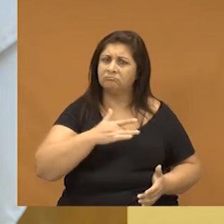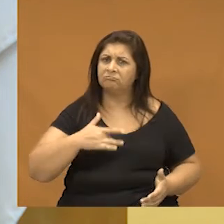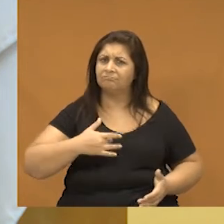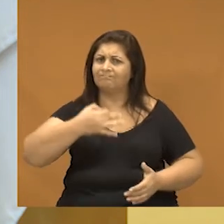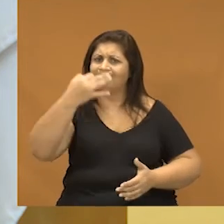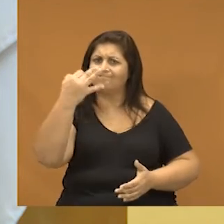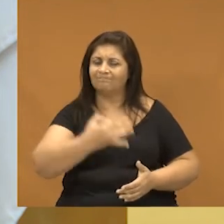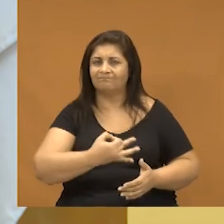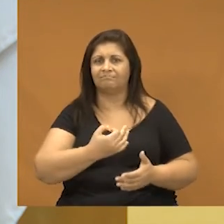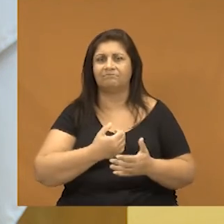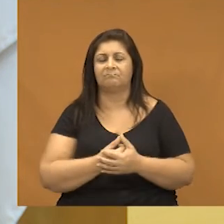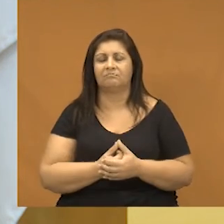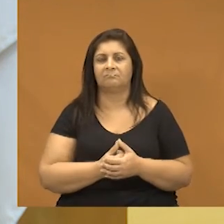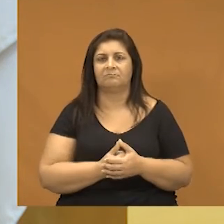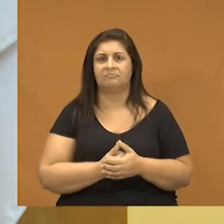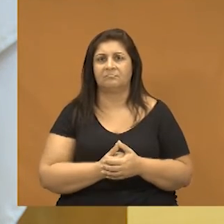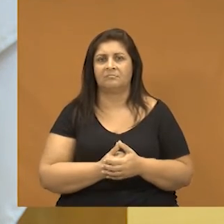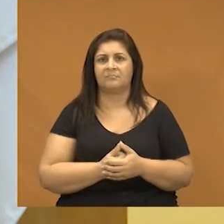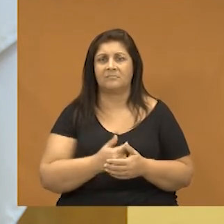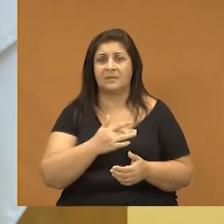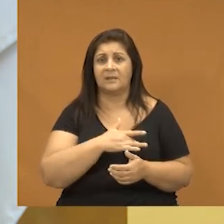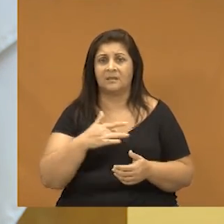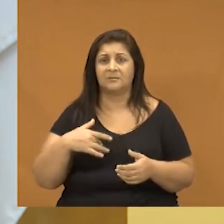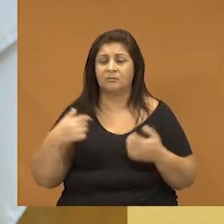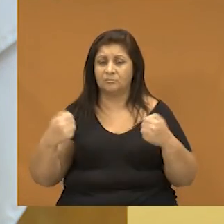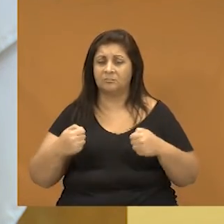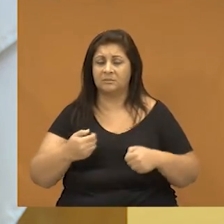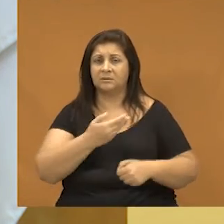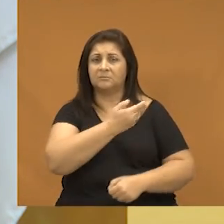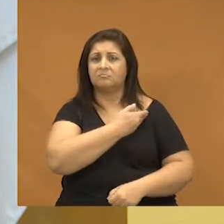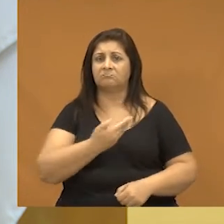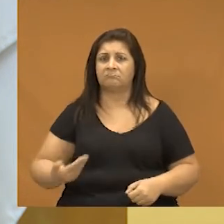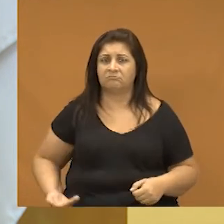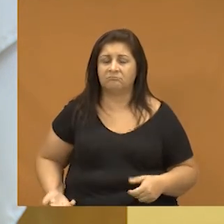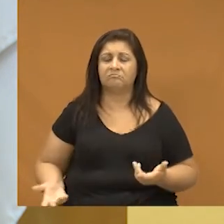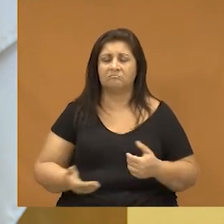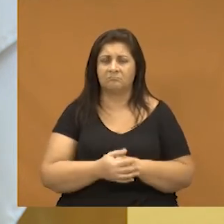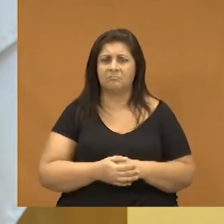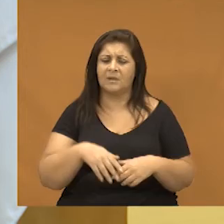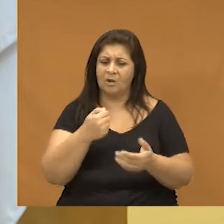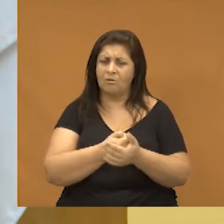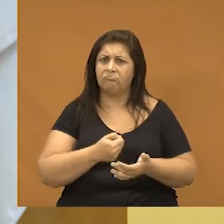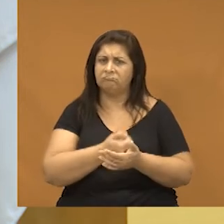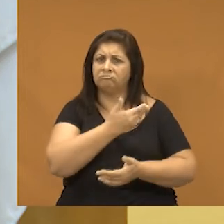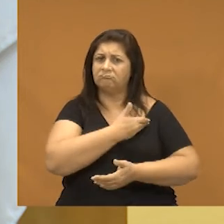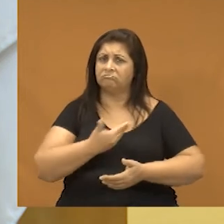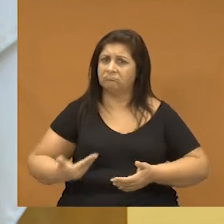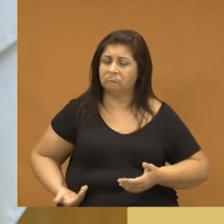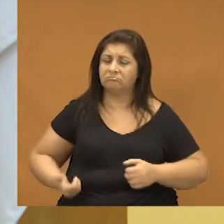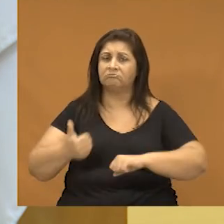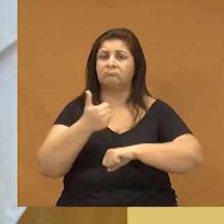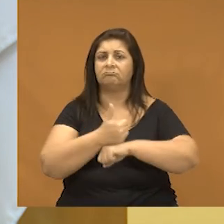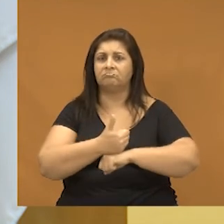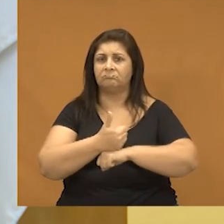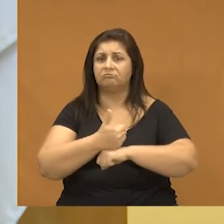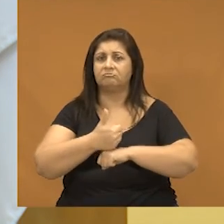verdade, né? Principalmente aí eu acho que a saúde nossa tem que ser pública, né? E lutar por uma saúde pública de qualidade. Eu acho